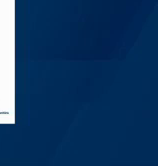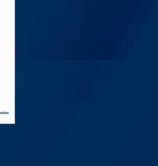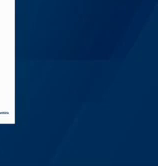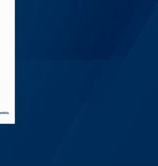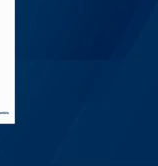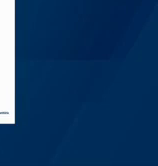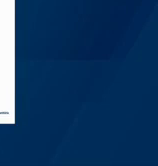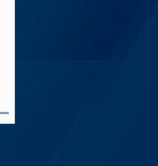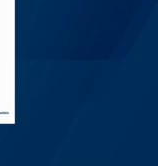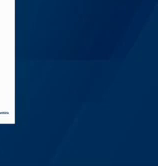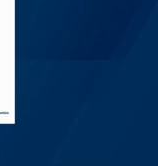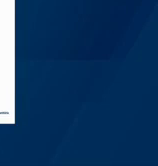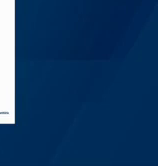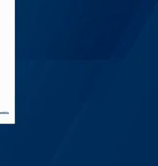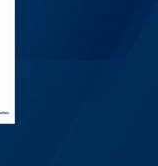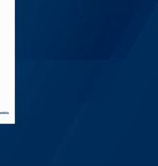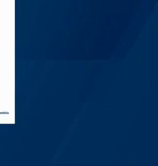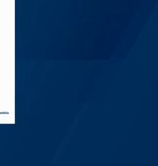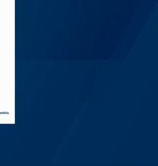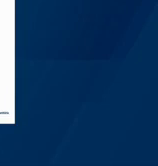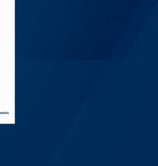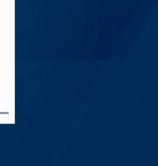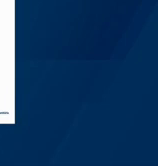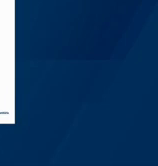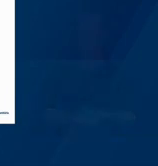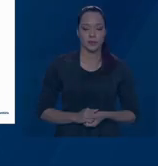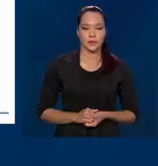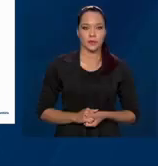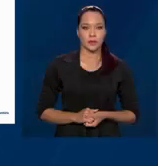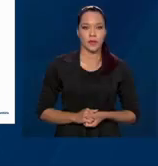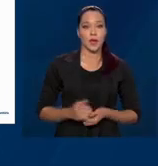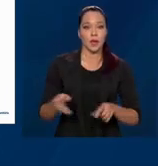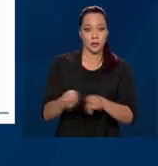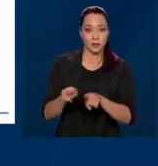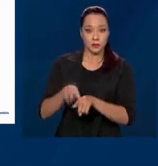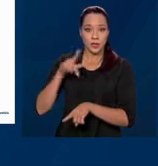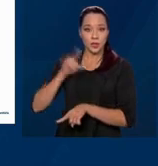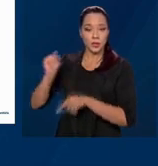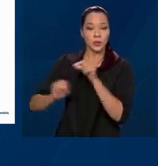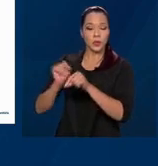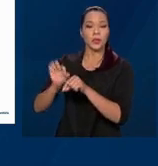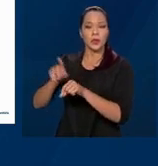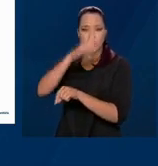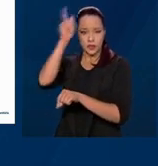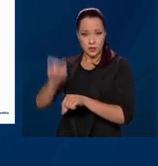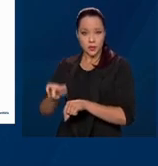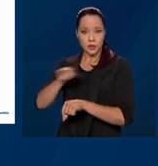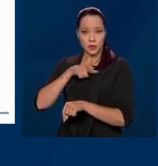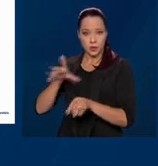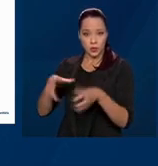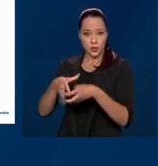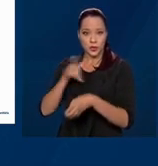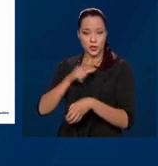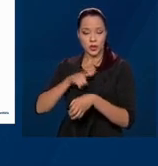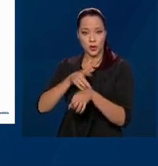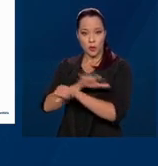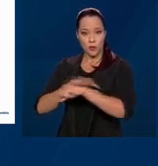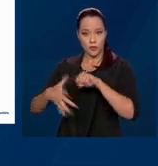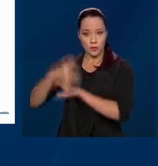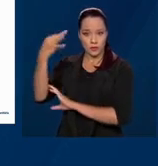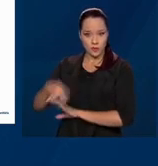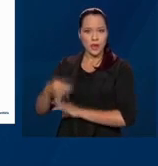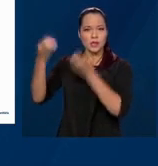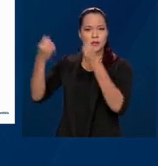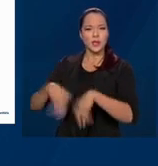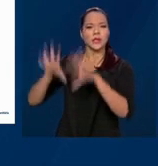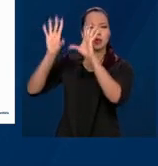tem mais duas, que eram as narrativas individuais também dos COVID positivo, descrevendo com muitos detalhes